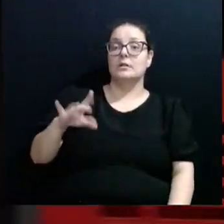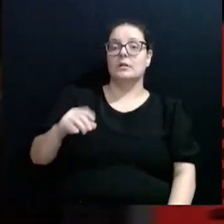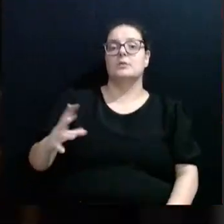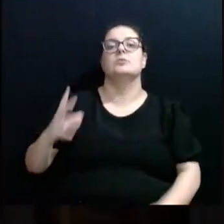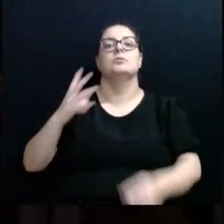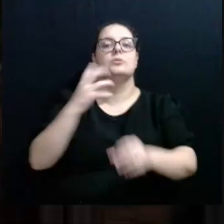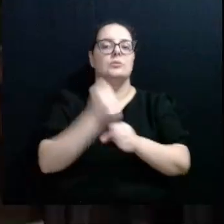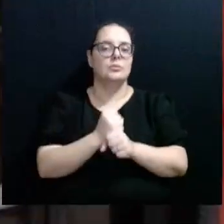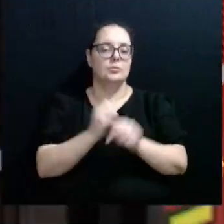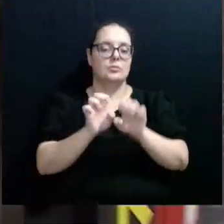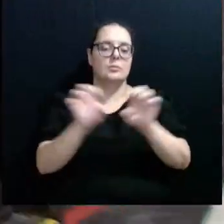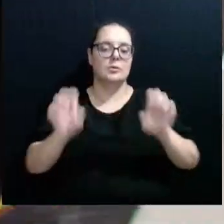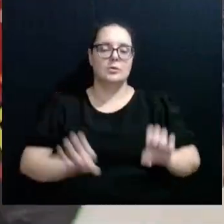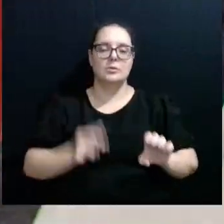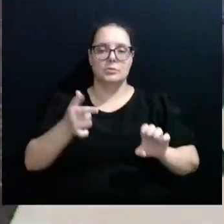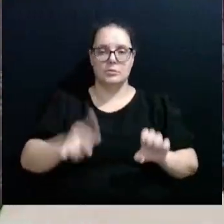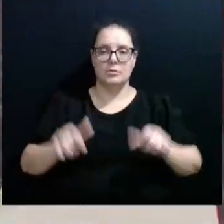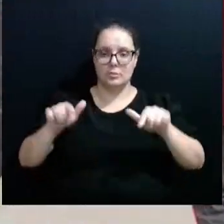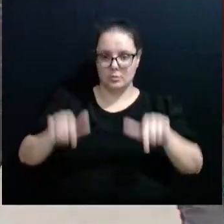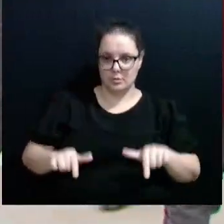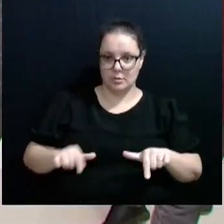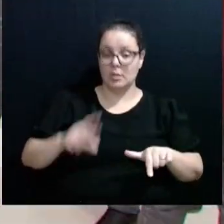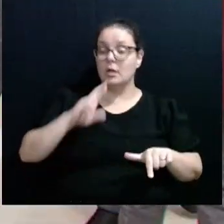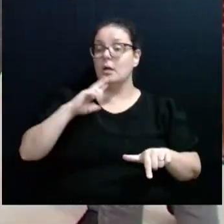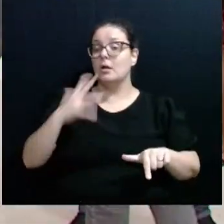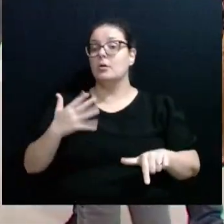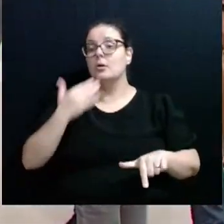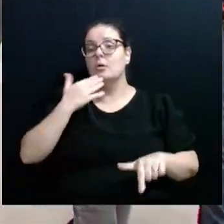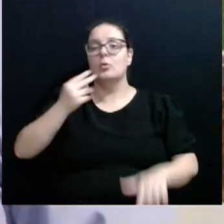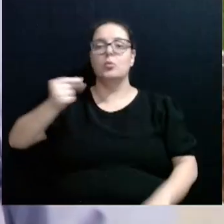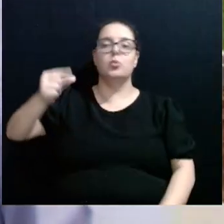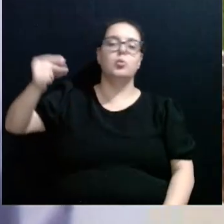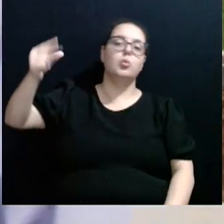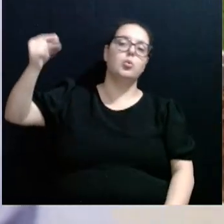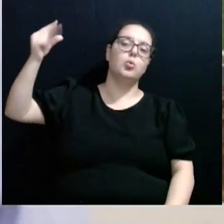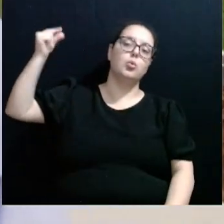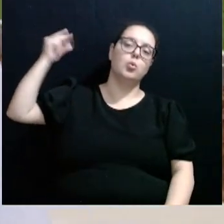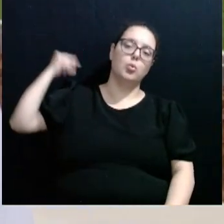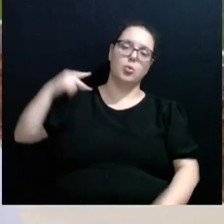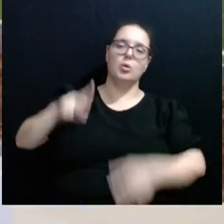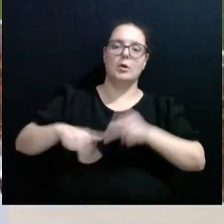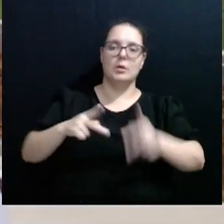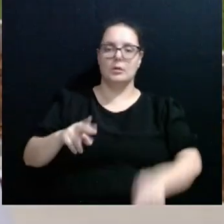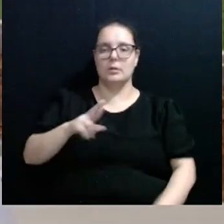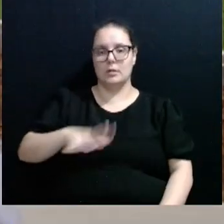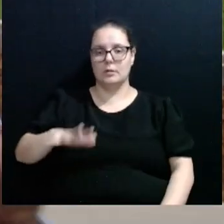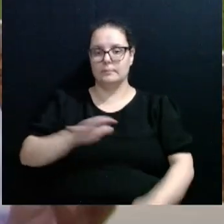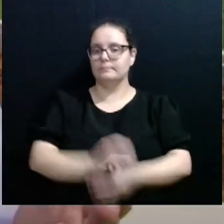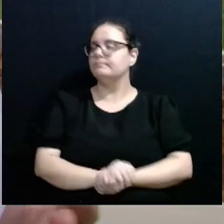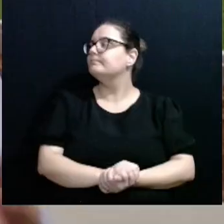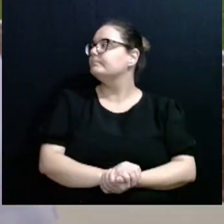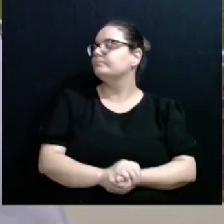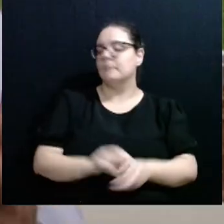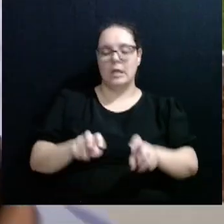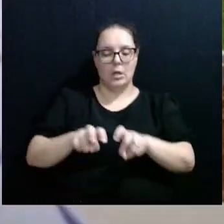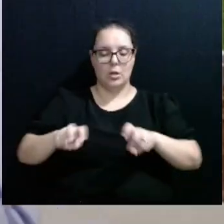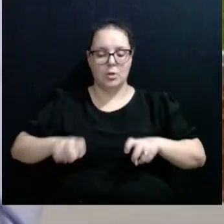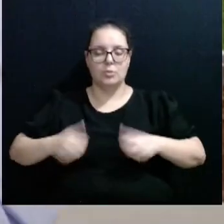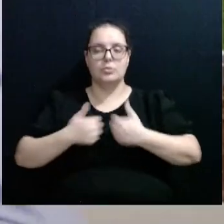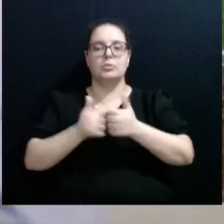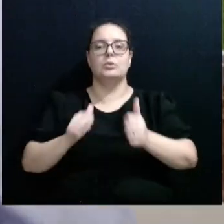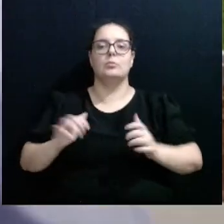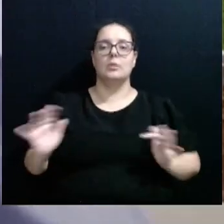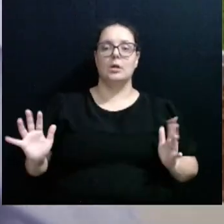do local, resolvendo uma demanda antiga da população da região. Passageiros dos ônibus, os pedestres que passam por aqui